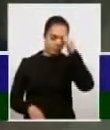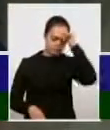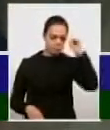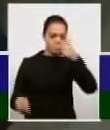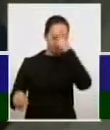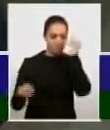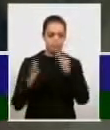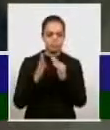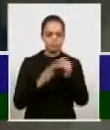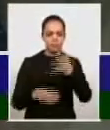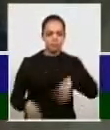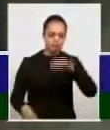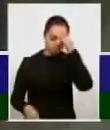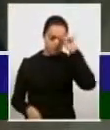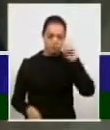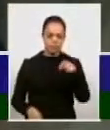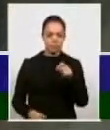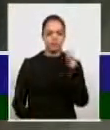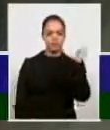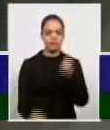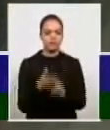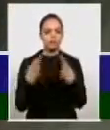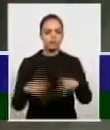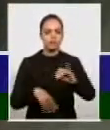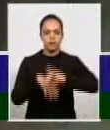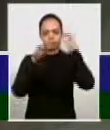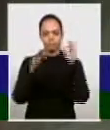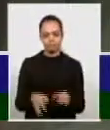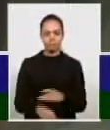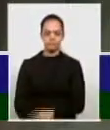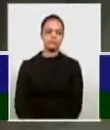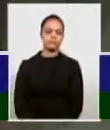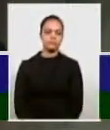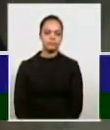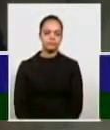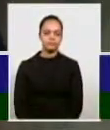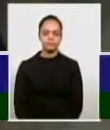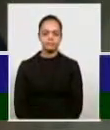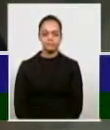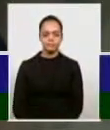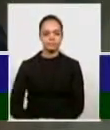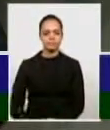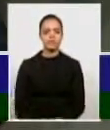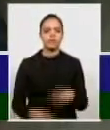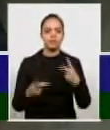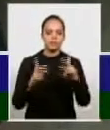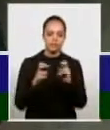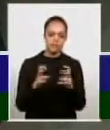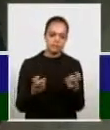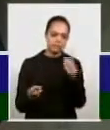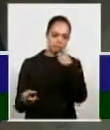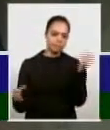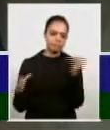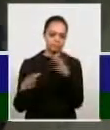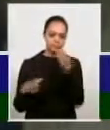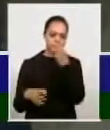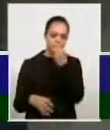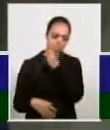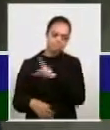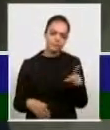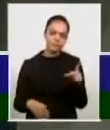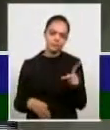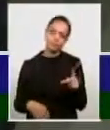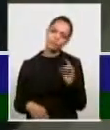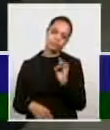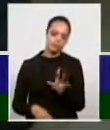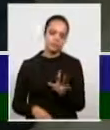os moradores da zona rural, para que se determine naquele local certo ali dessa questão do destino do lixo. Tá bom, senhor presidente?